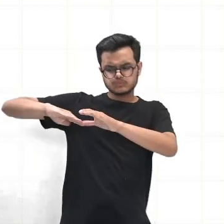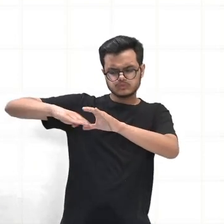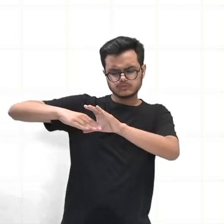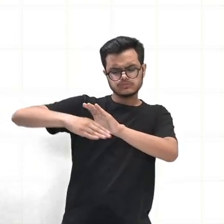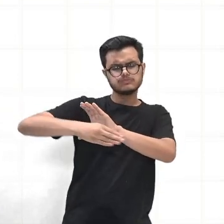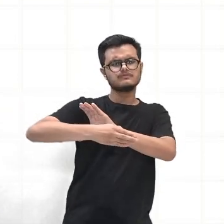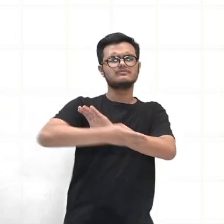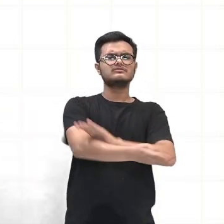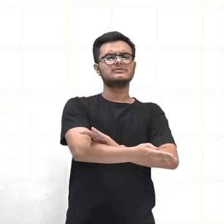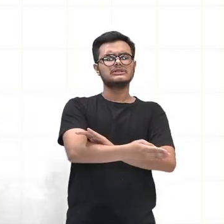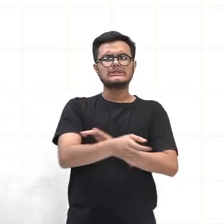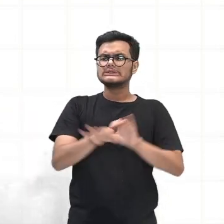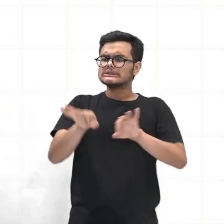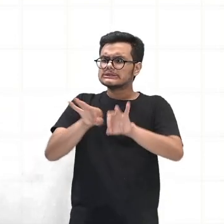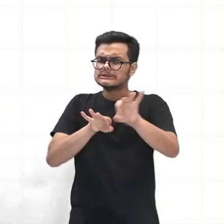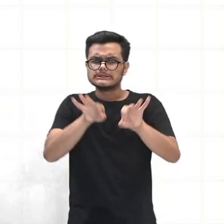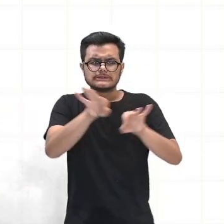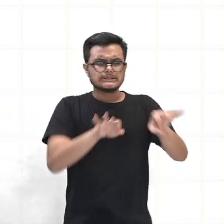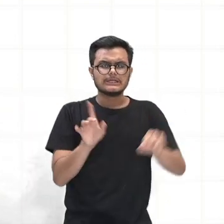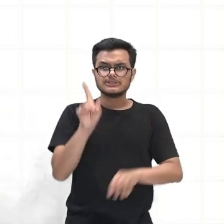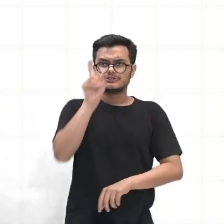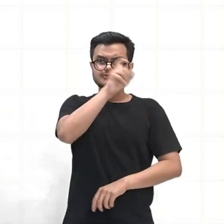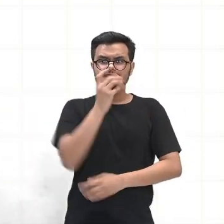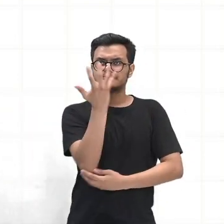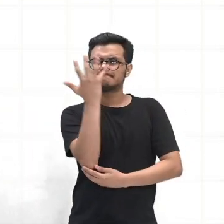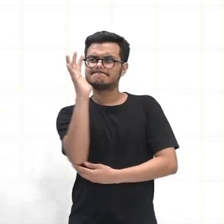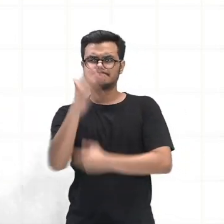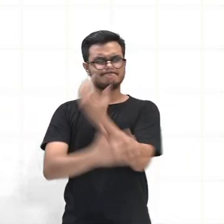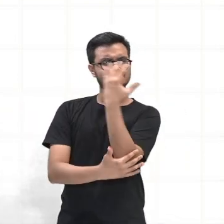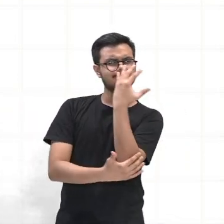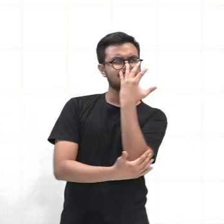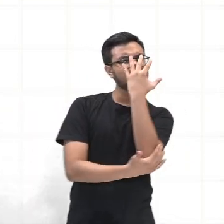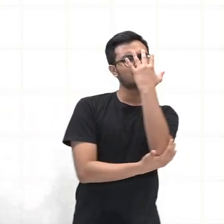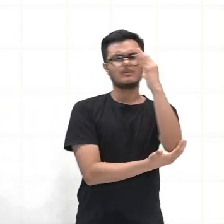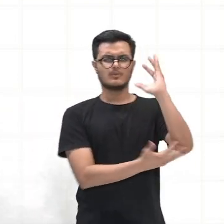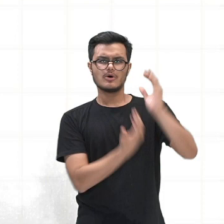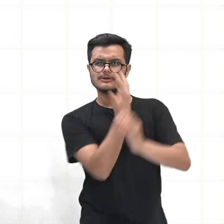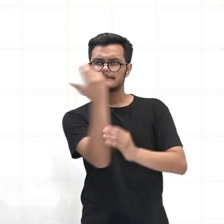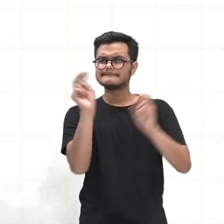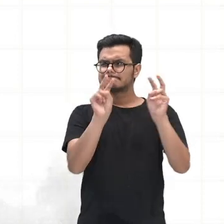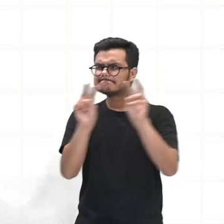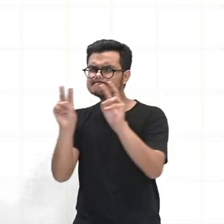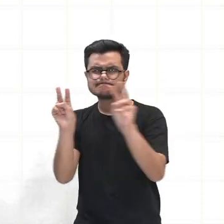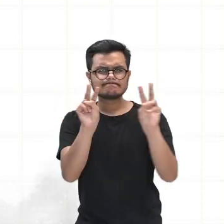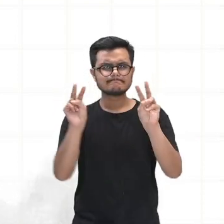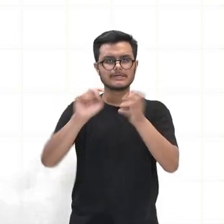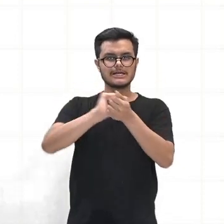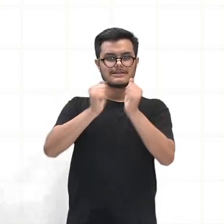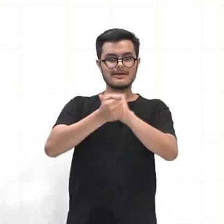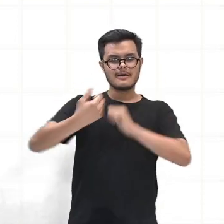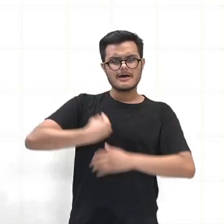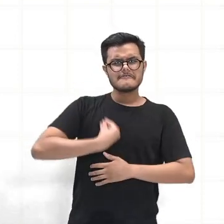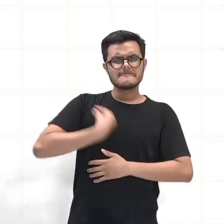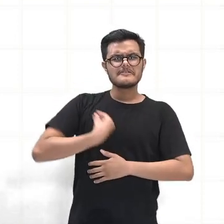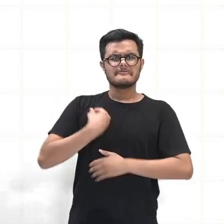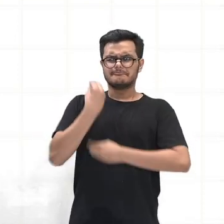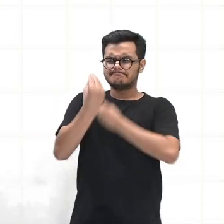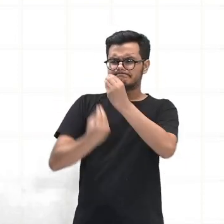ambiente complexo que é a floresta tropical, né? Conseguiam se adaptar ali à